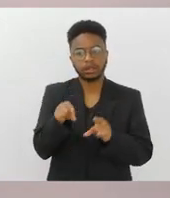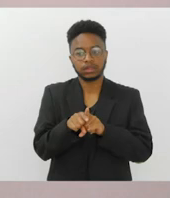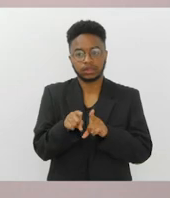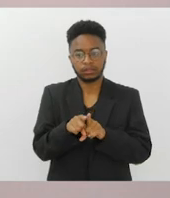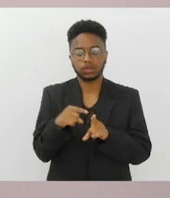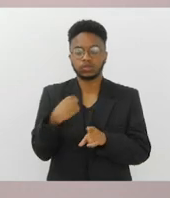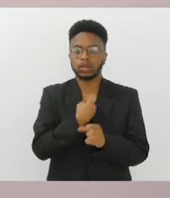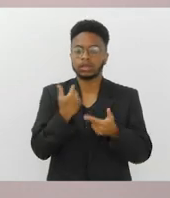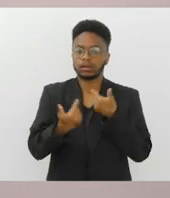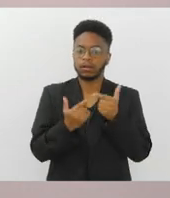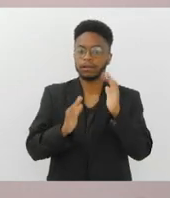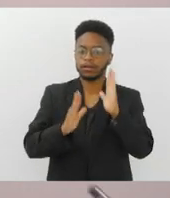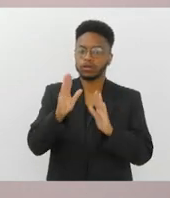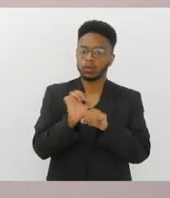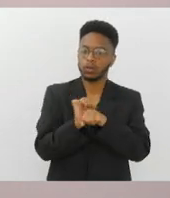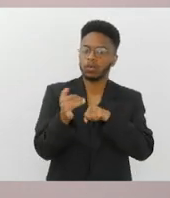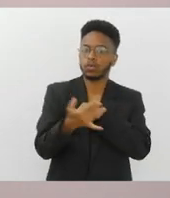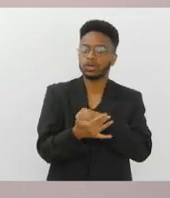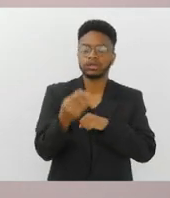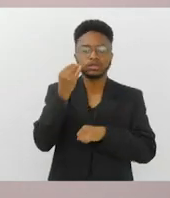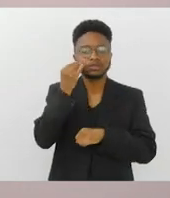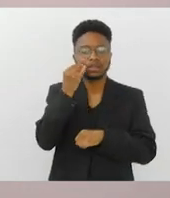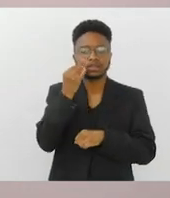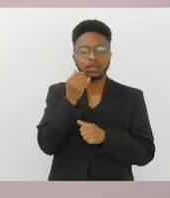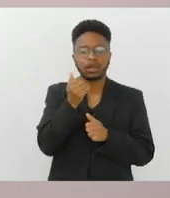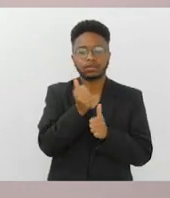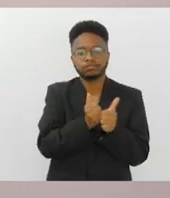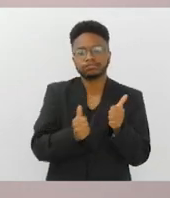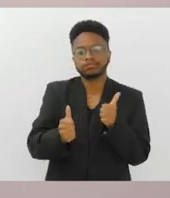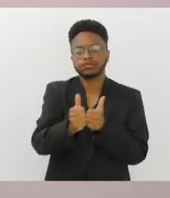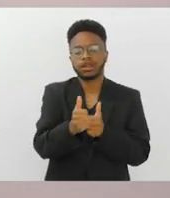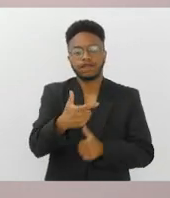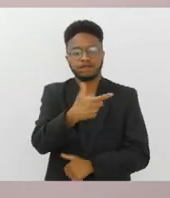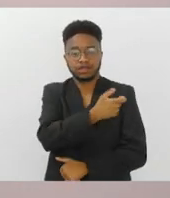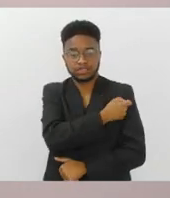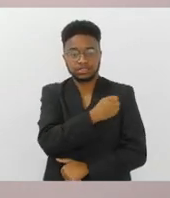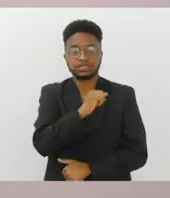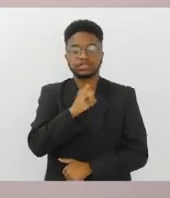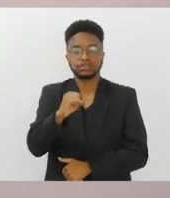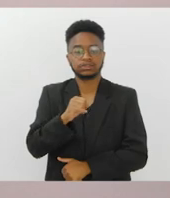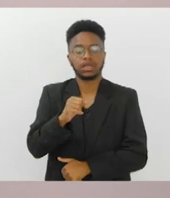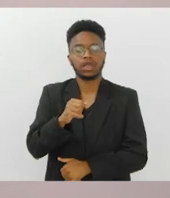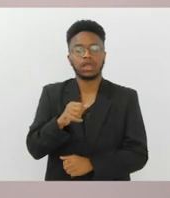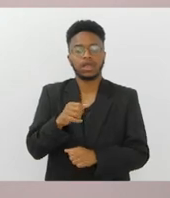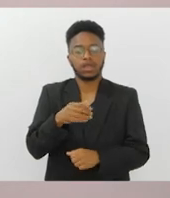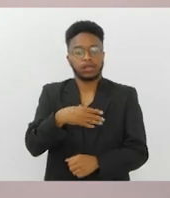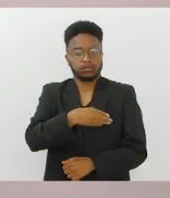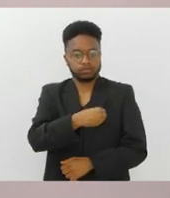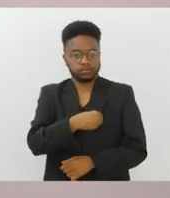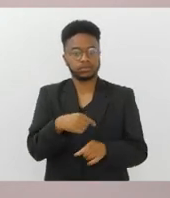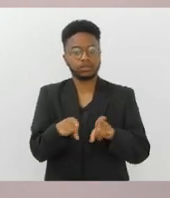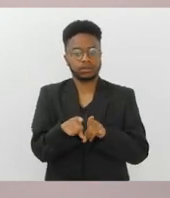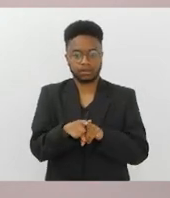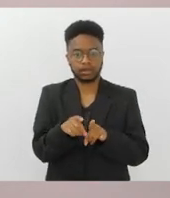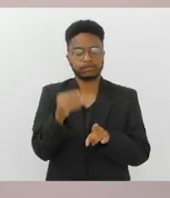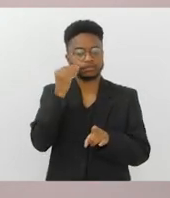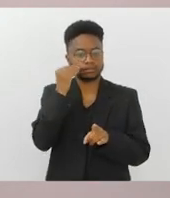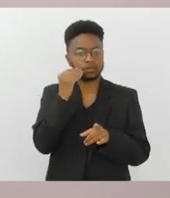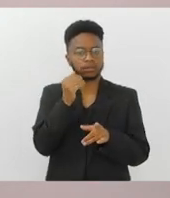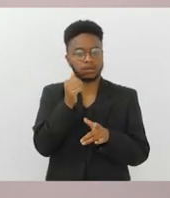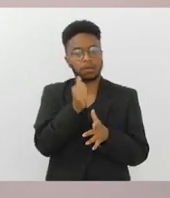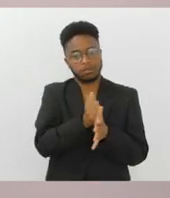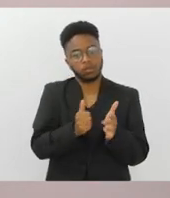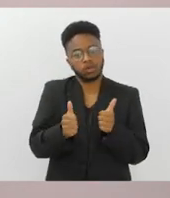contexto da Covid, na priorização da vacina. Para as lactantes também, com prioridade, conseguimos transformar isso numa lei que deu acesso, né,